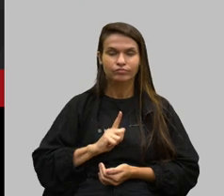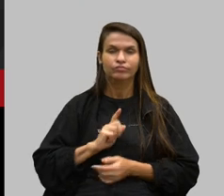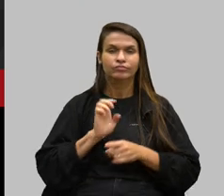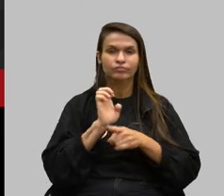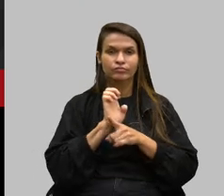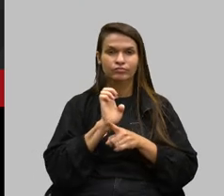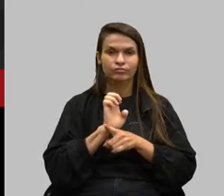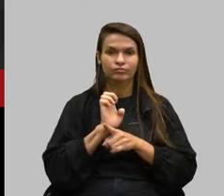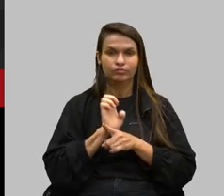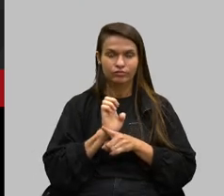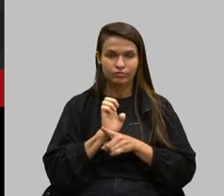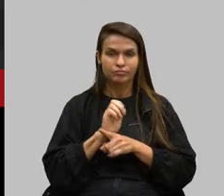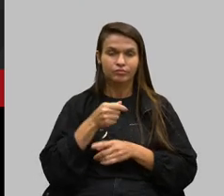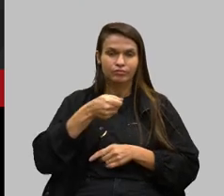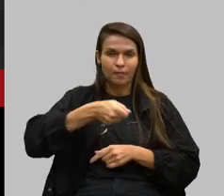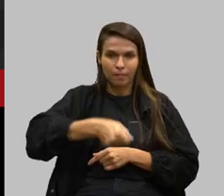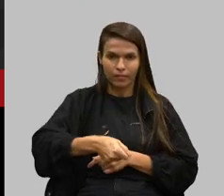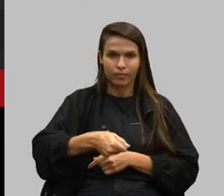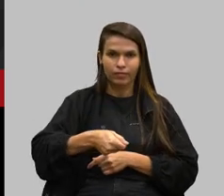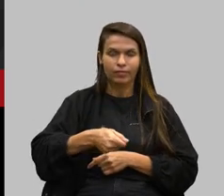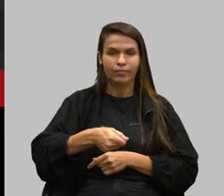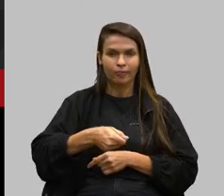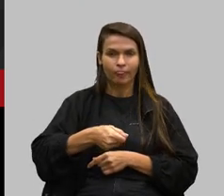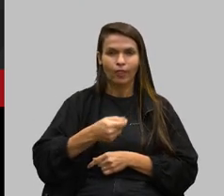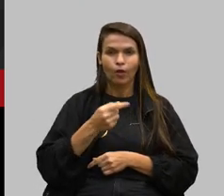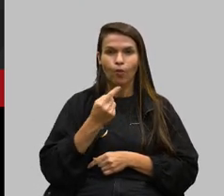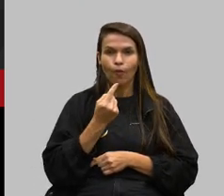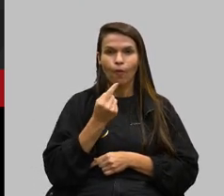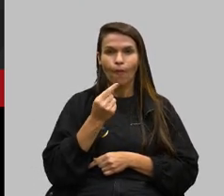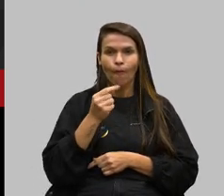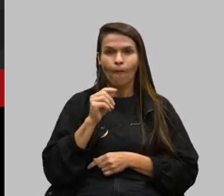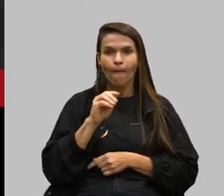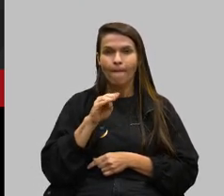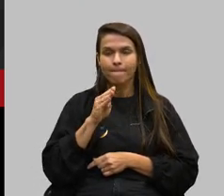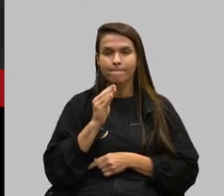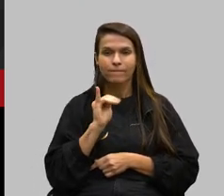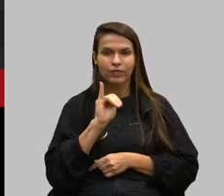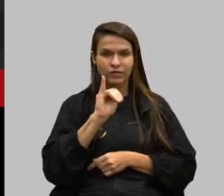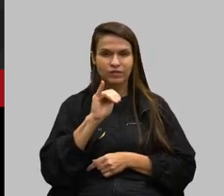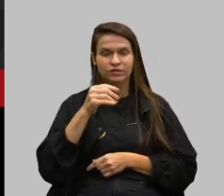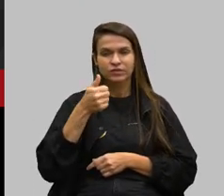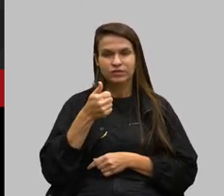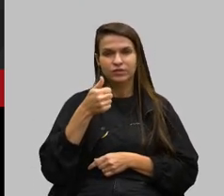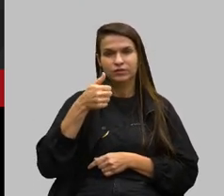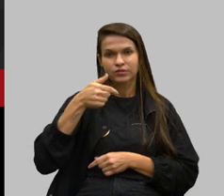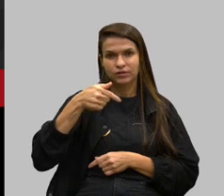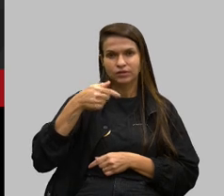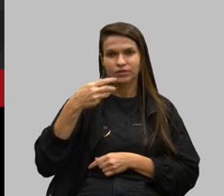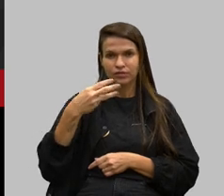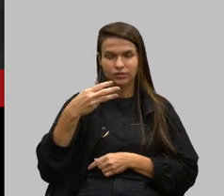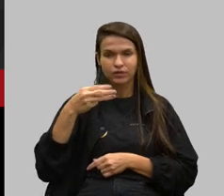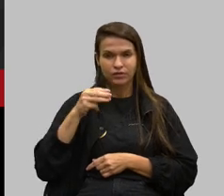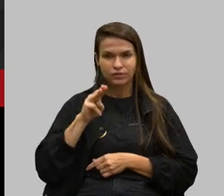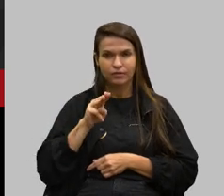estado pagou 1. 173 milhões